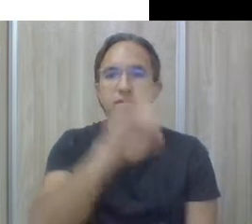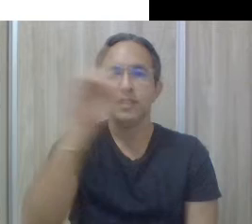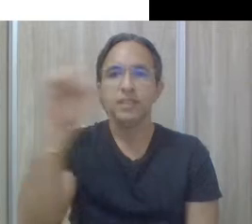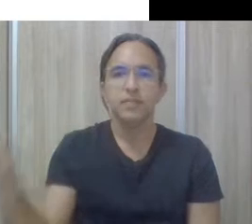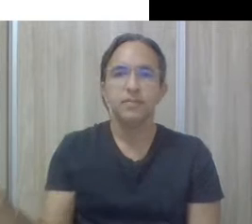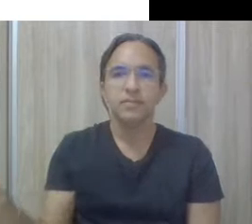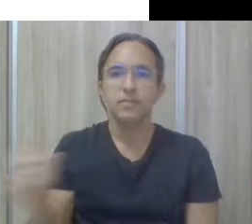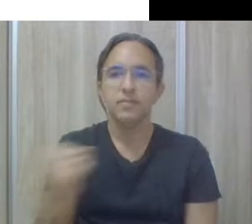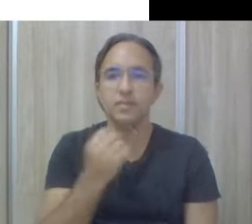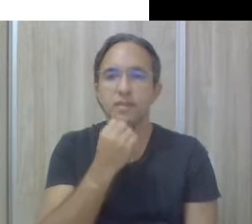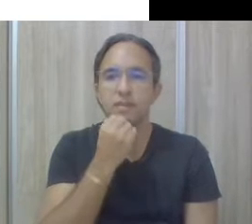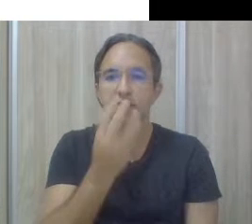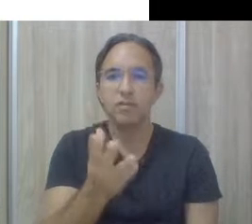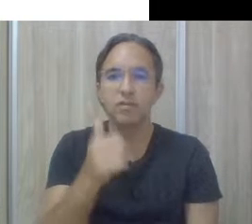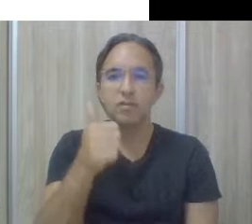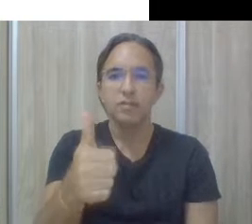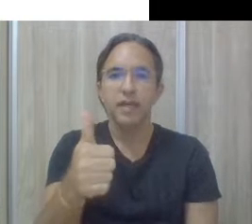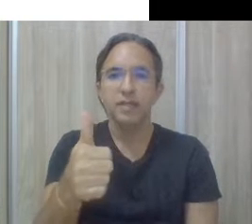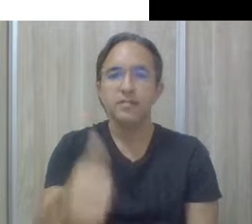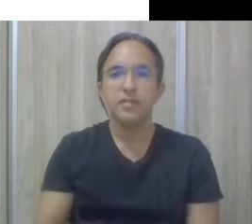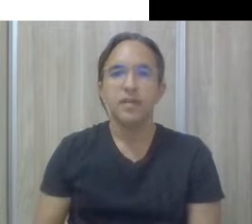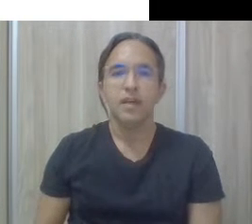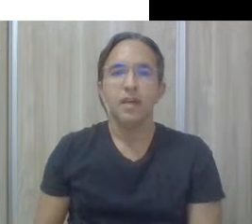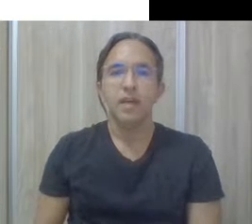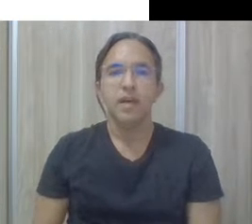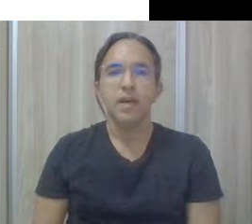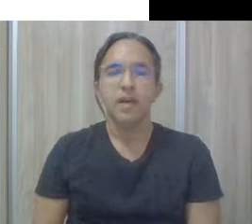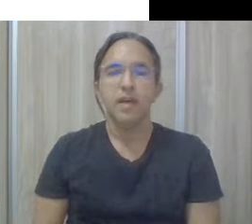bom dia, tudo bem?